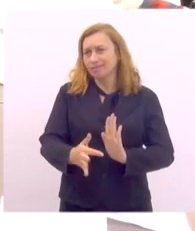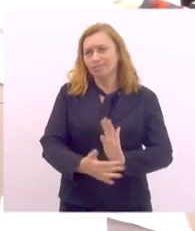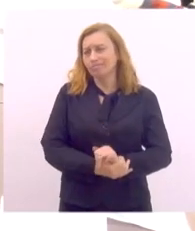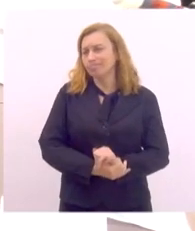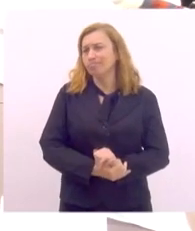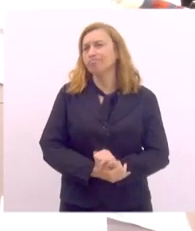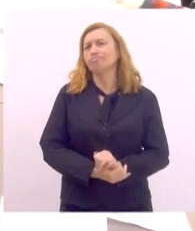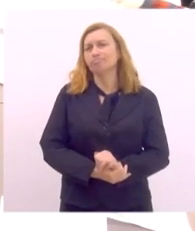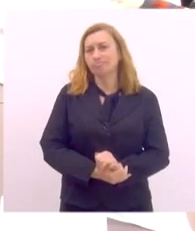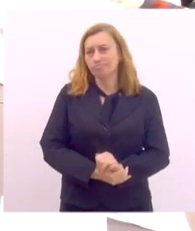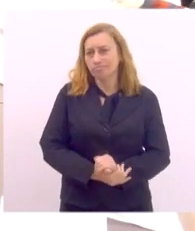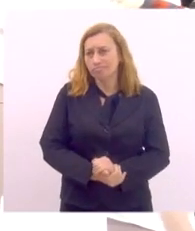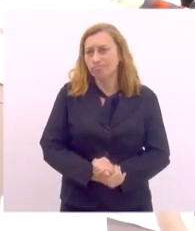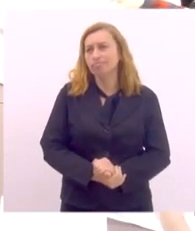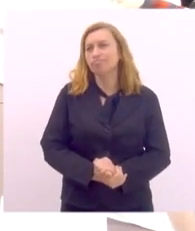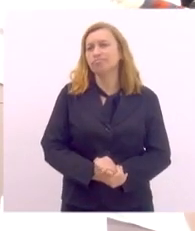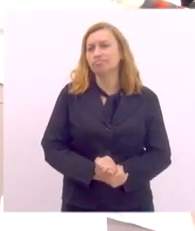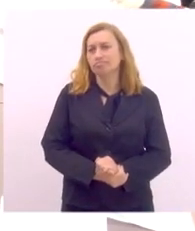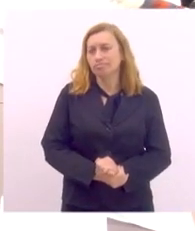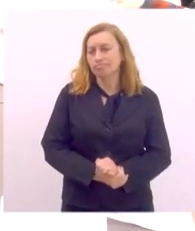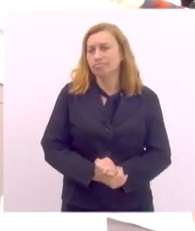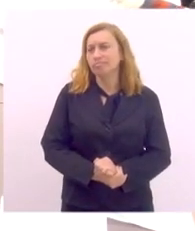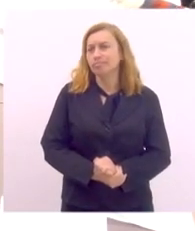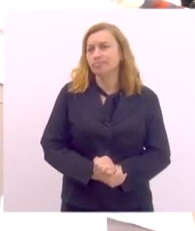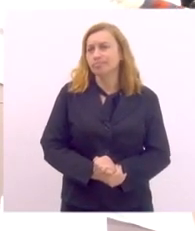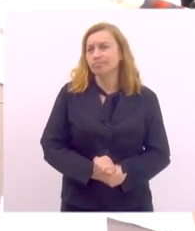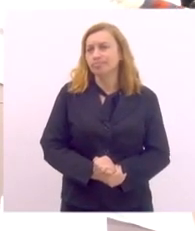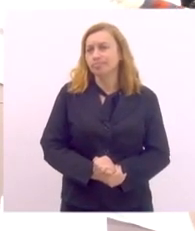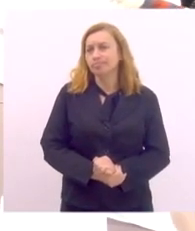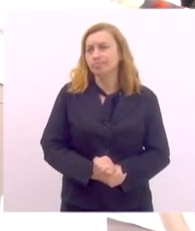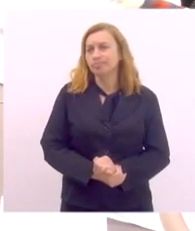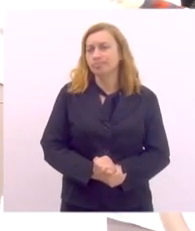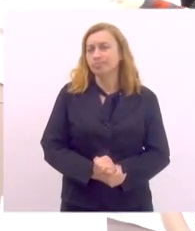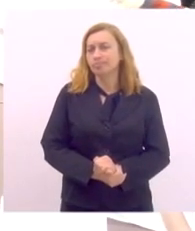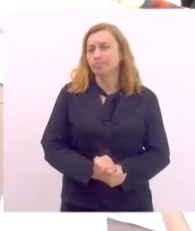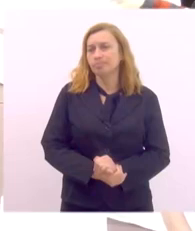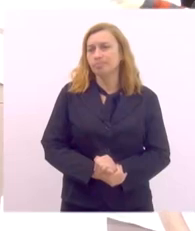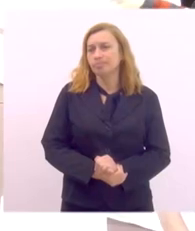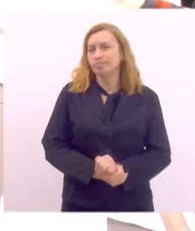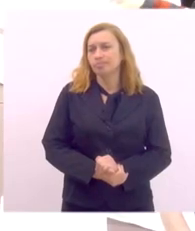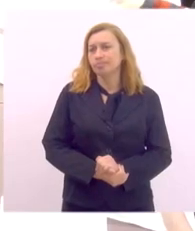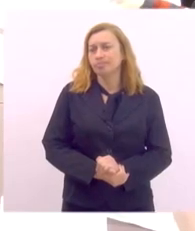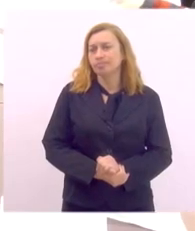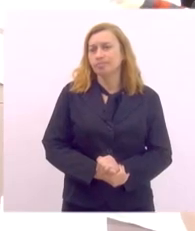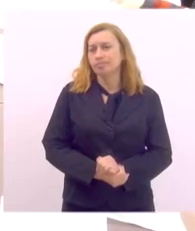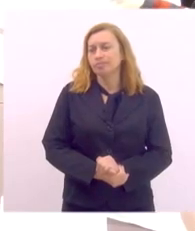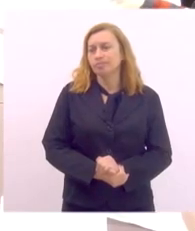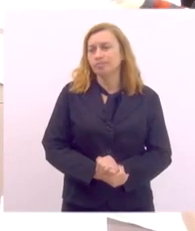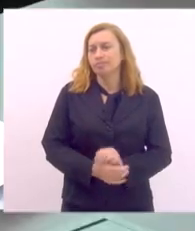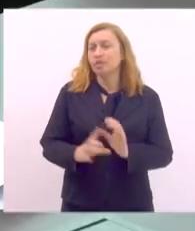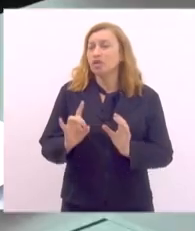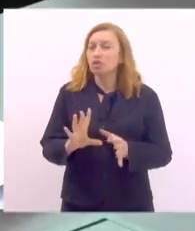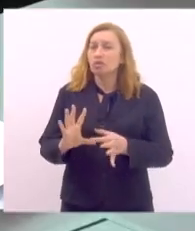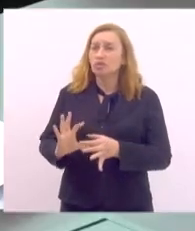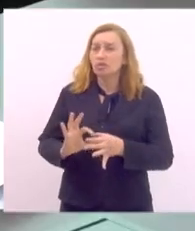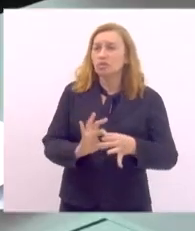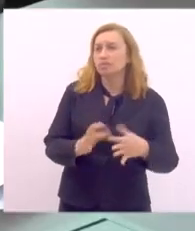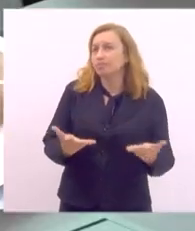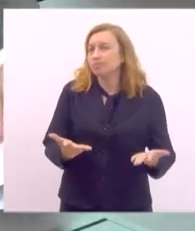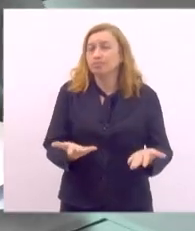muito abrangente da forma como está. Senão, daqui a pouco, a gente vai ter que ficar só vinculado a... Olha